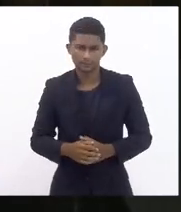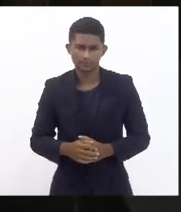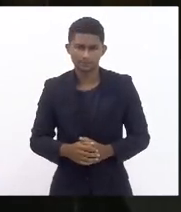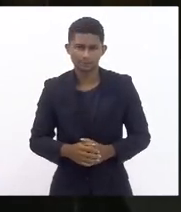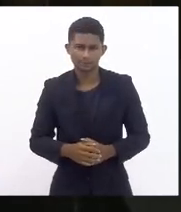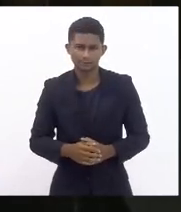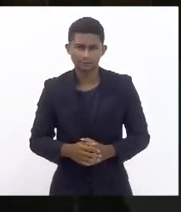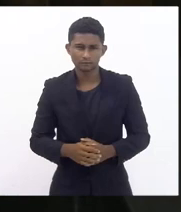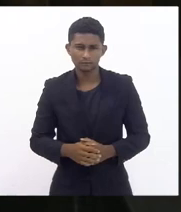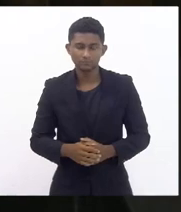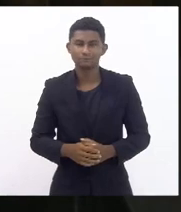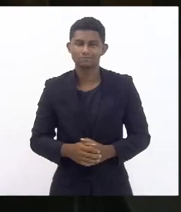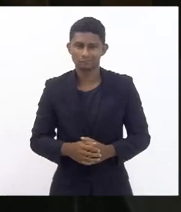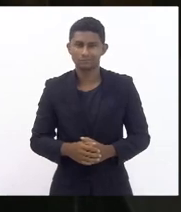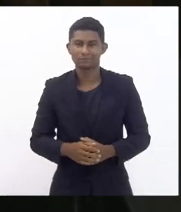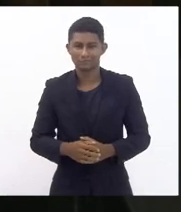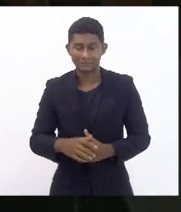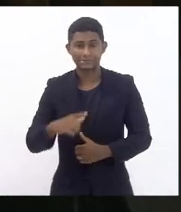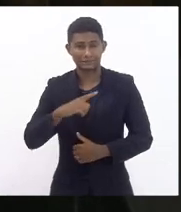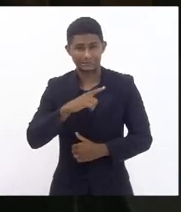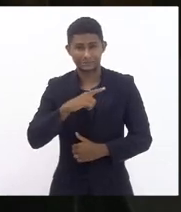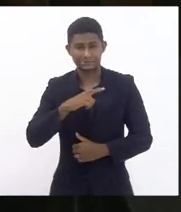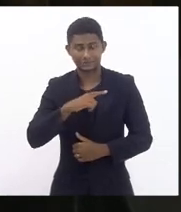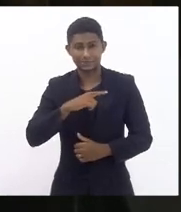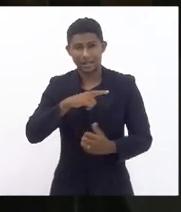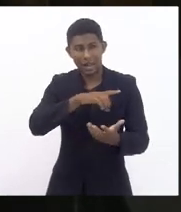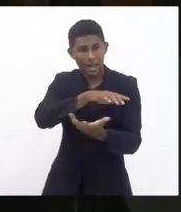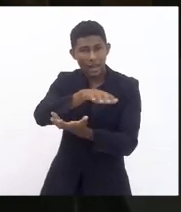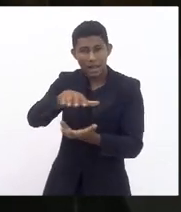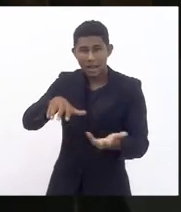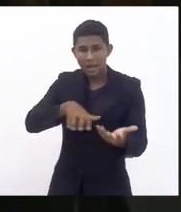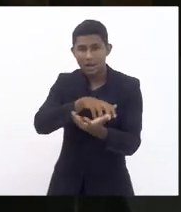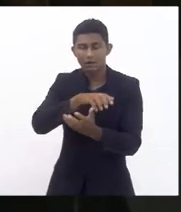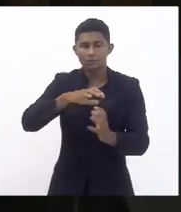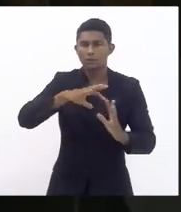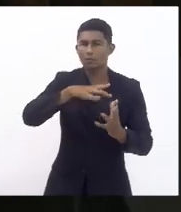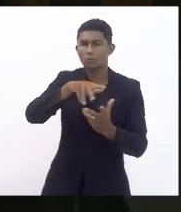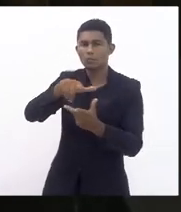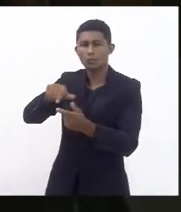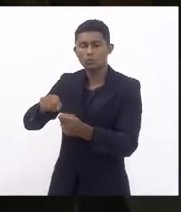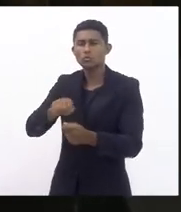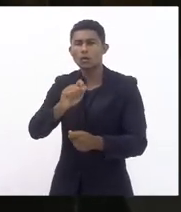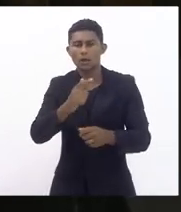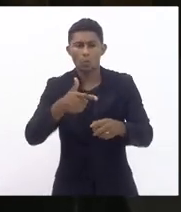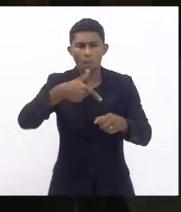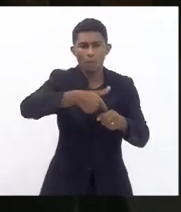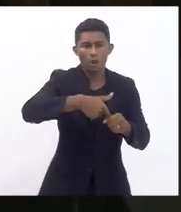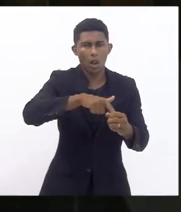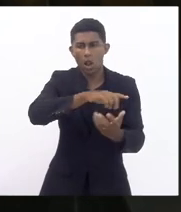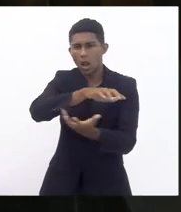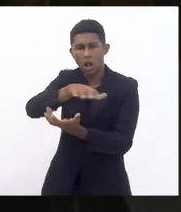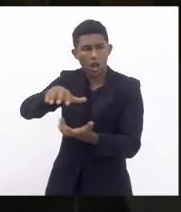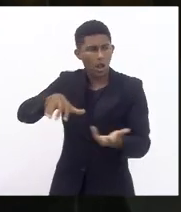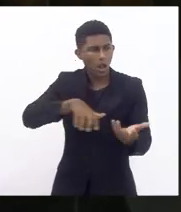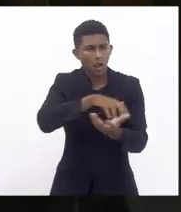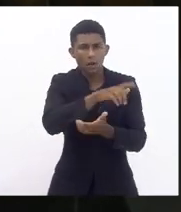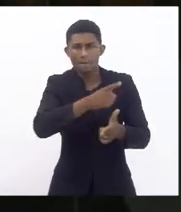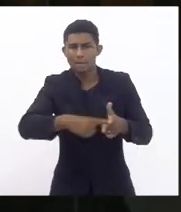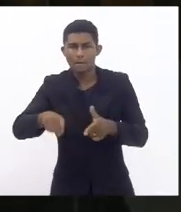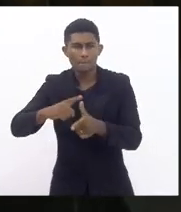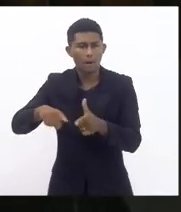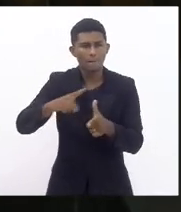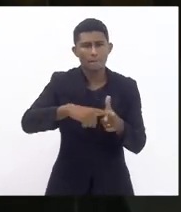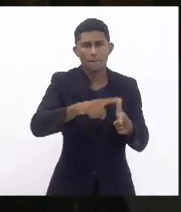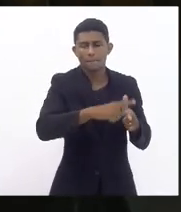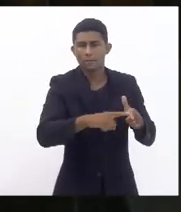numa grande crise de combustível hoje no mundo, que o Brasil, sob a liderança